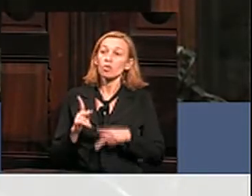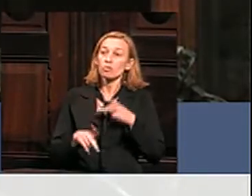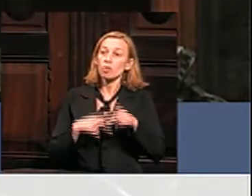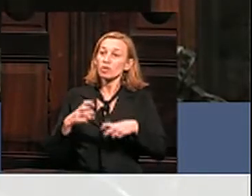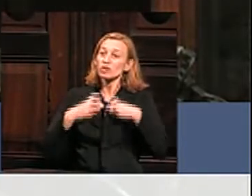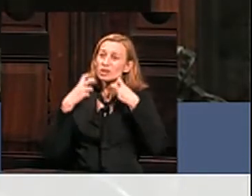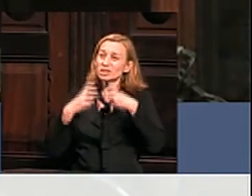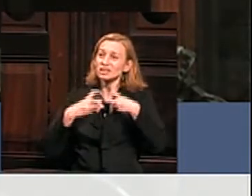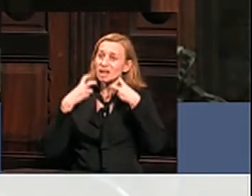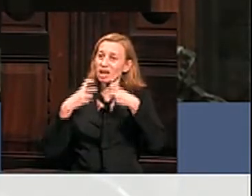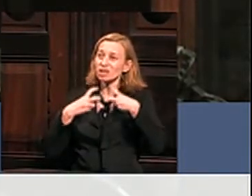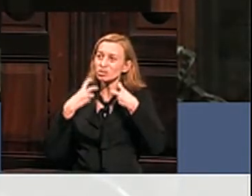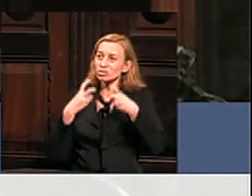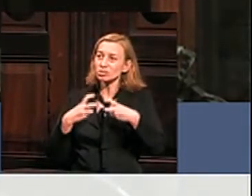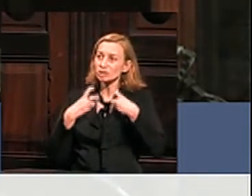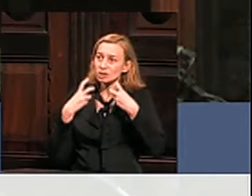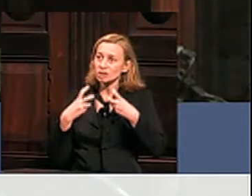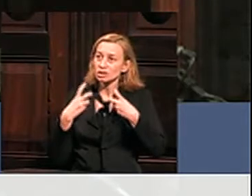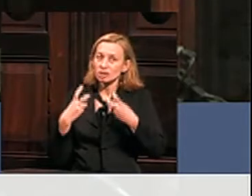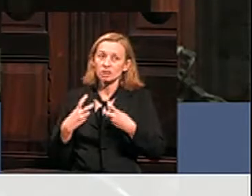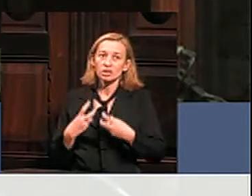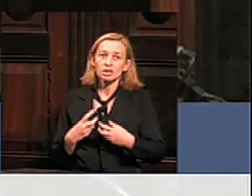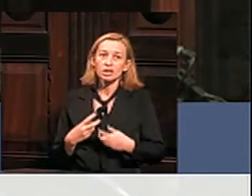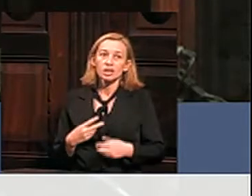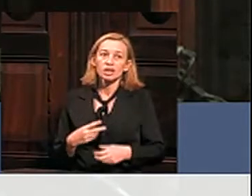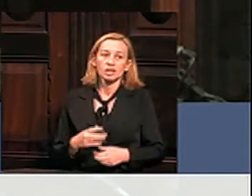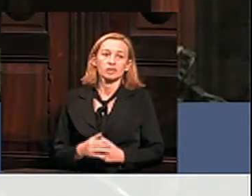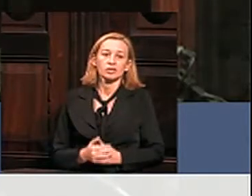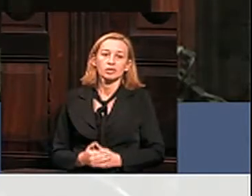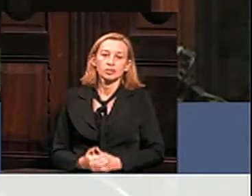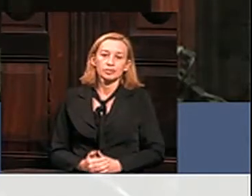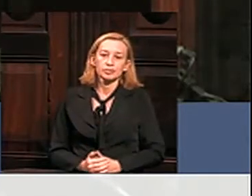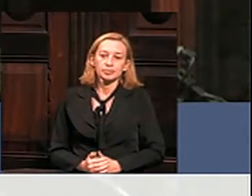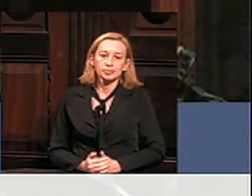Alguém se habilita a fazer a defesa do deputado Zaqueu?